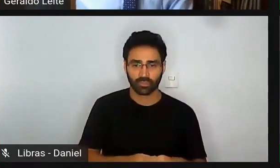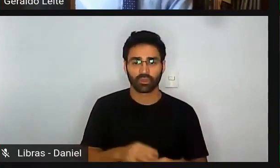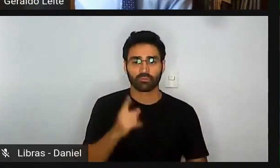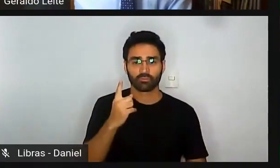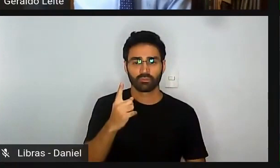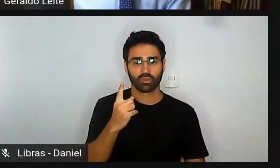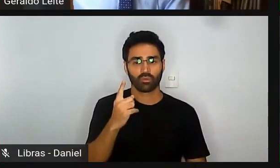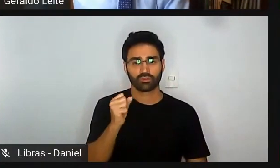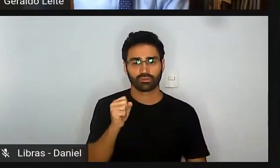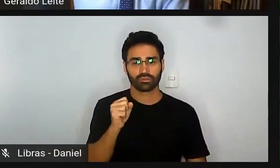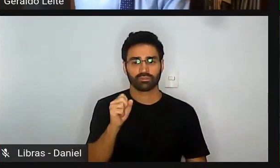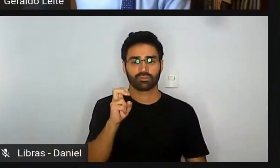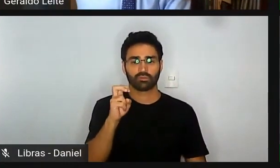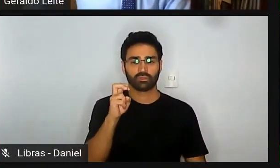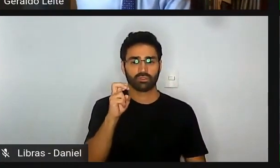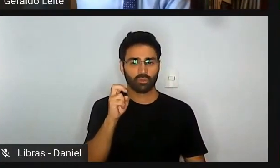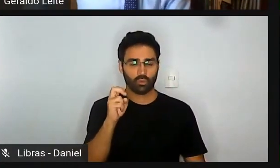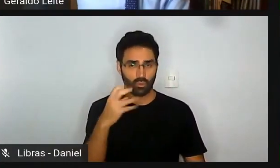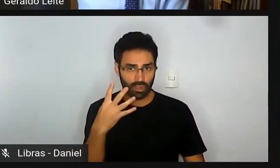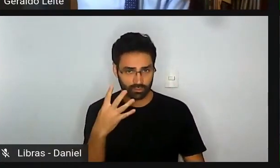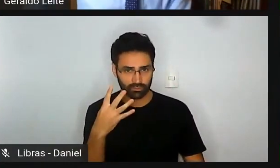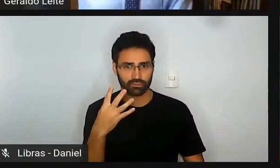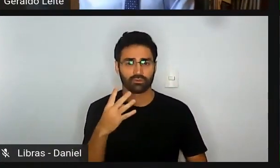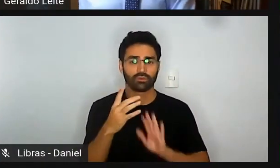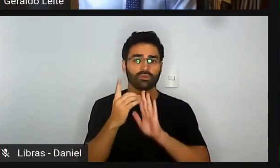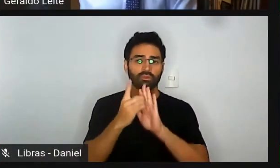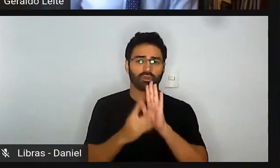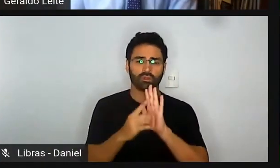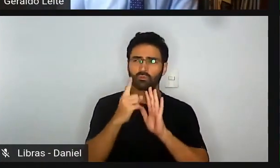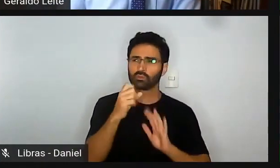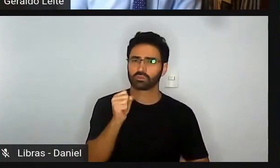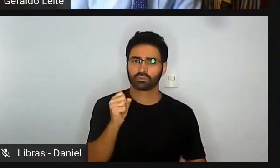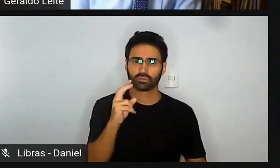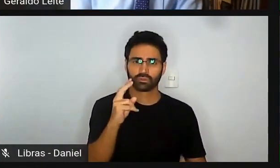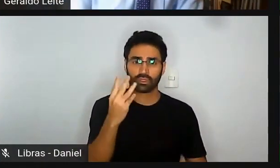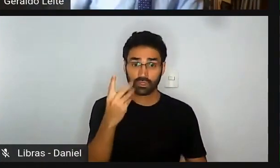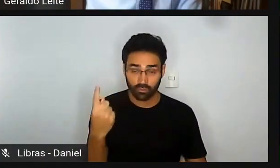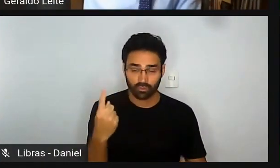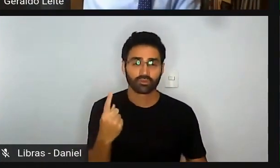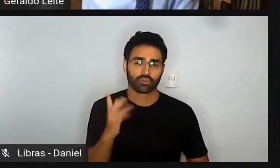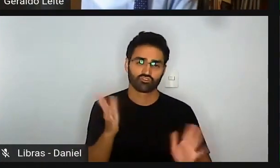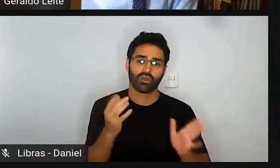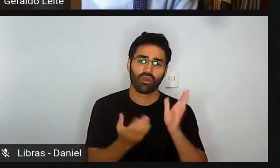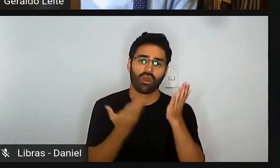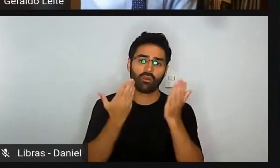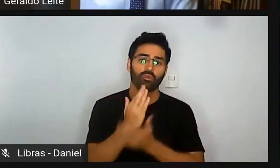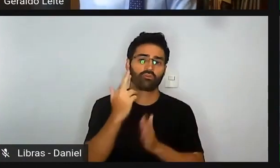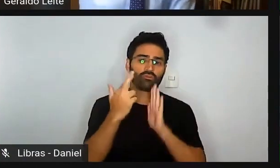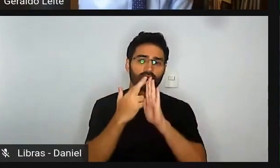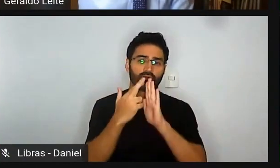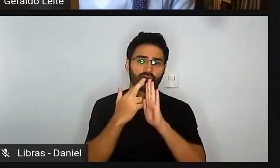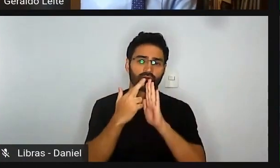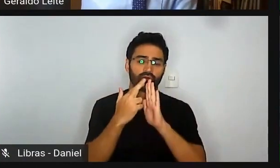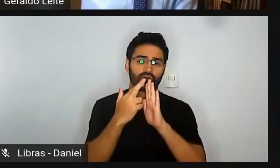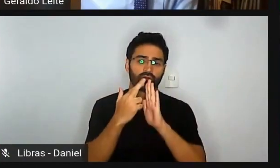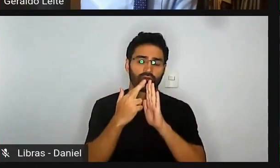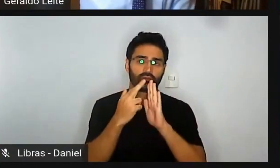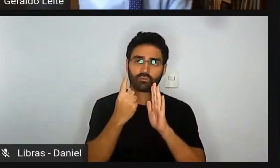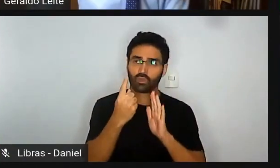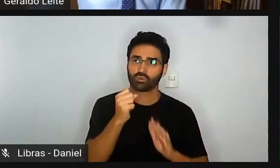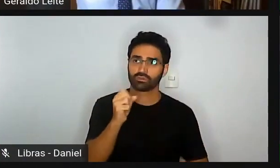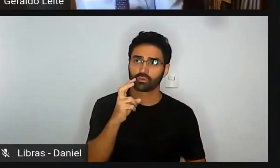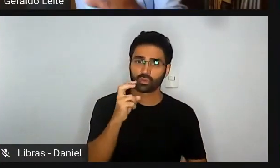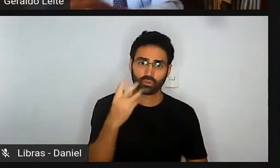decreto 1331, aprovou medidas de regulamentação da educação. Ele é de 1854.